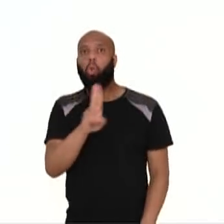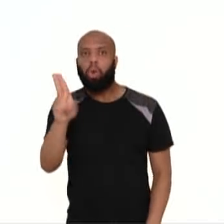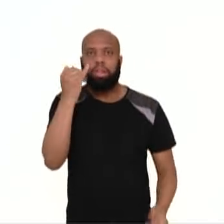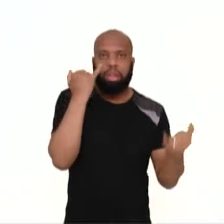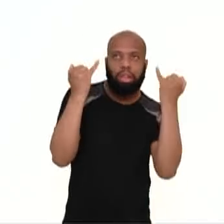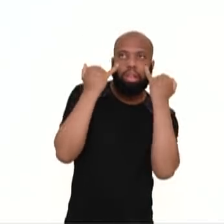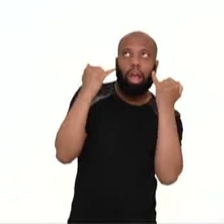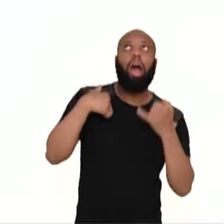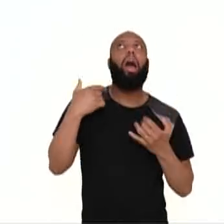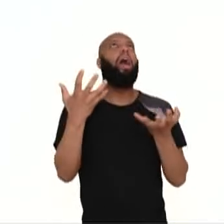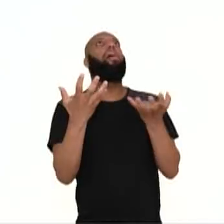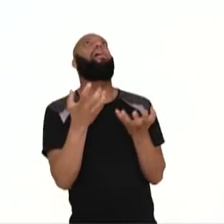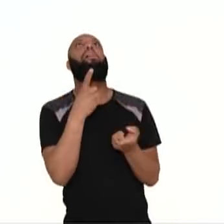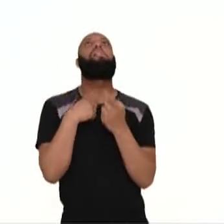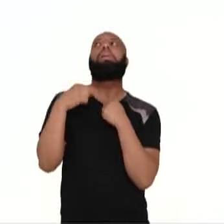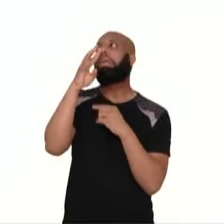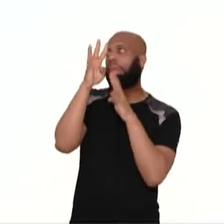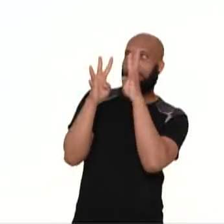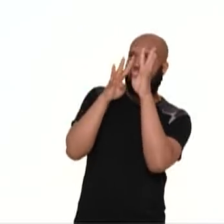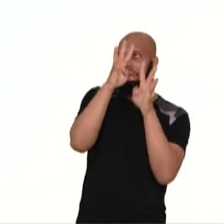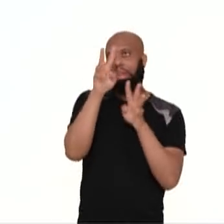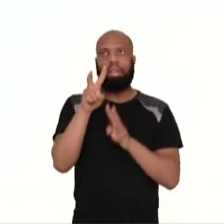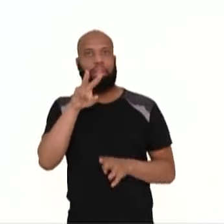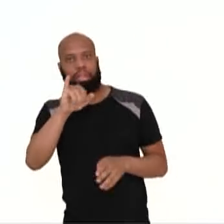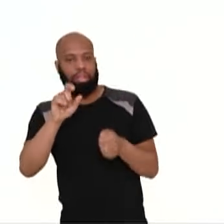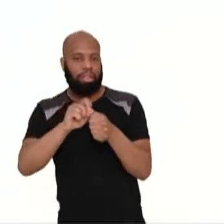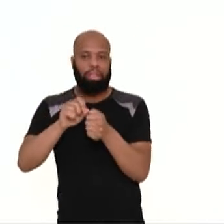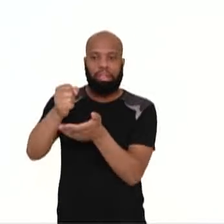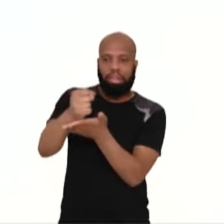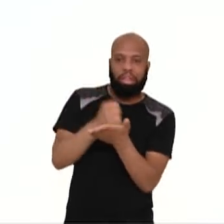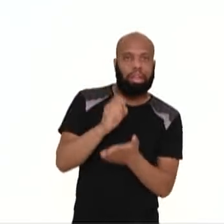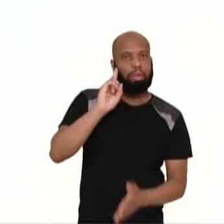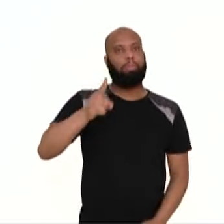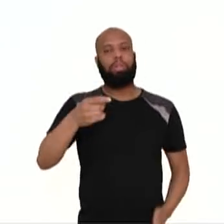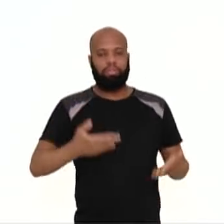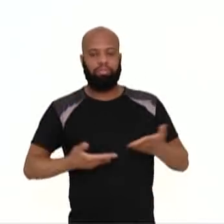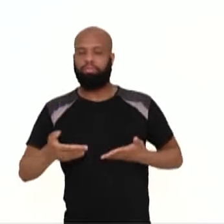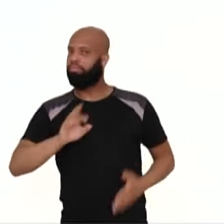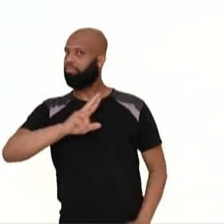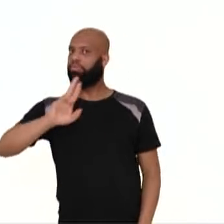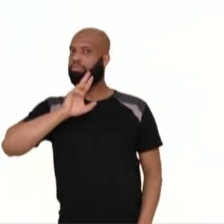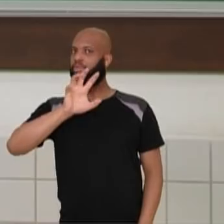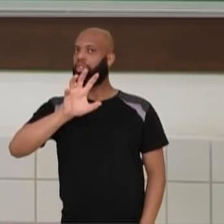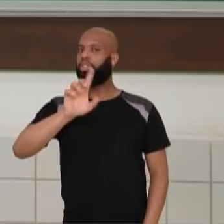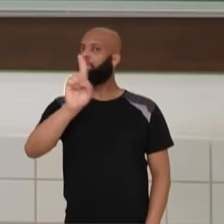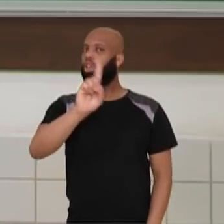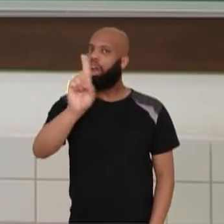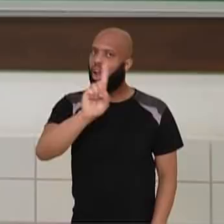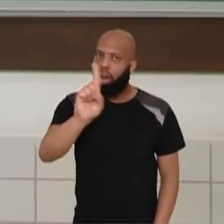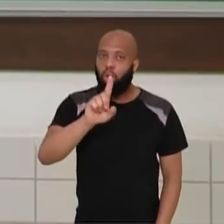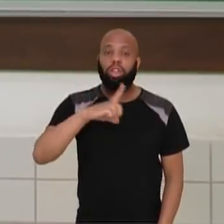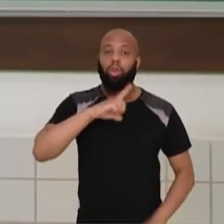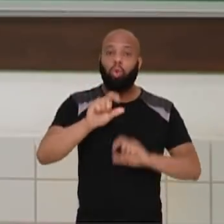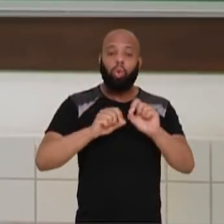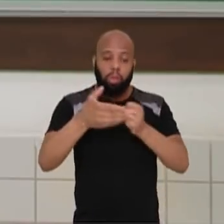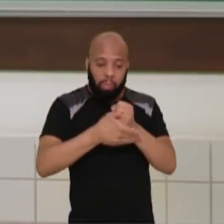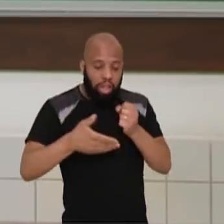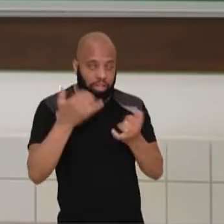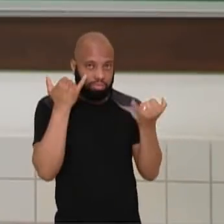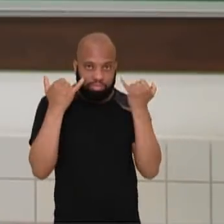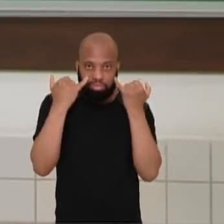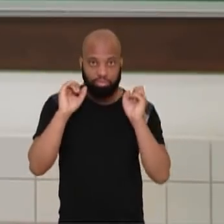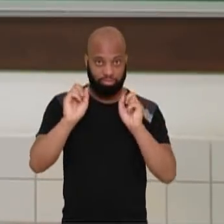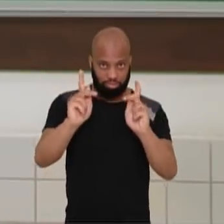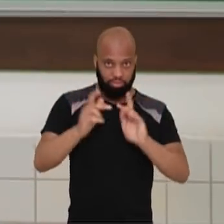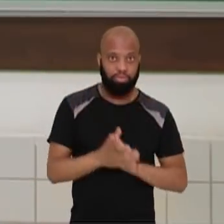ser do além. Ah, hoje eu acordei com vontade de contratar 1000 funcionários. Não é assim que funciona. Sempre baseado em dados,